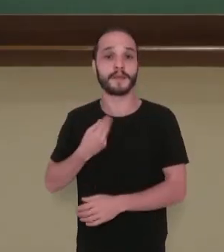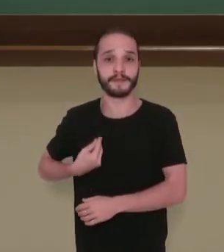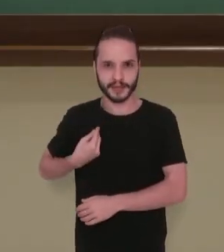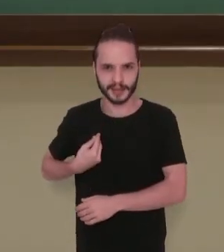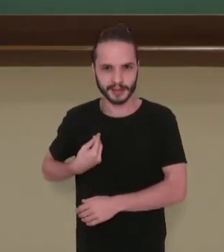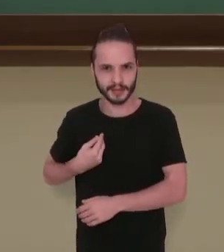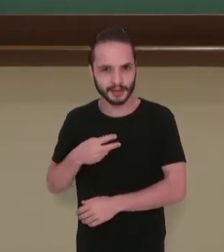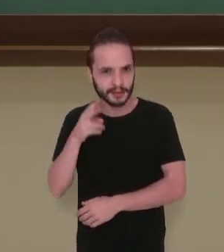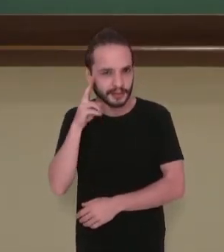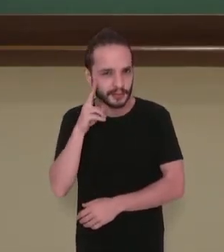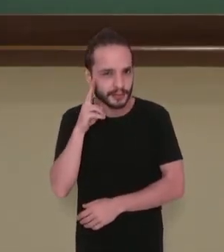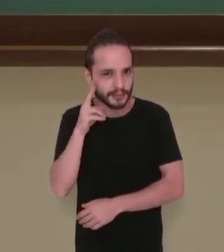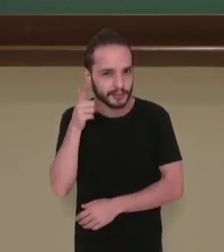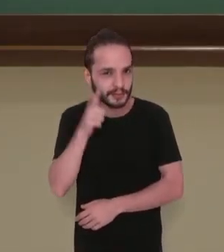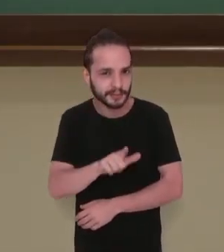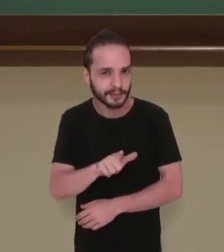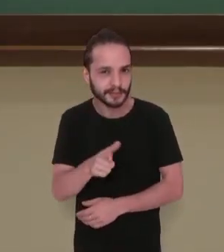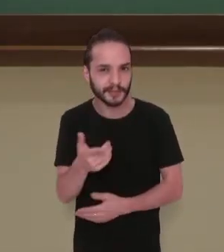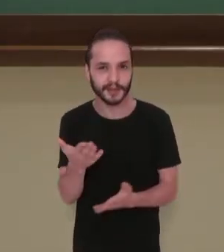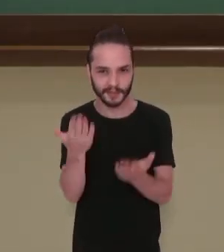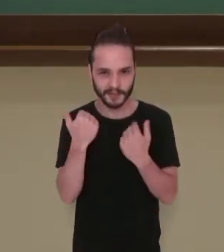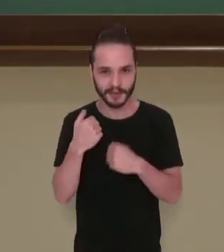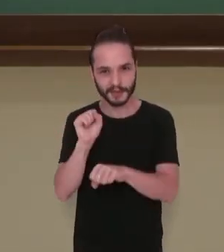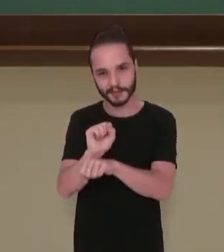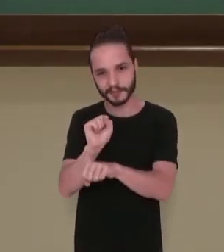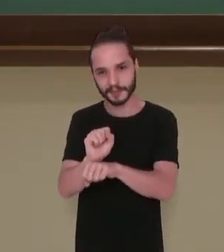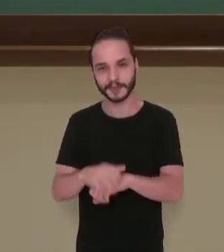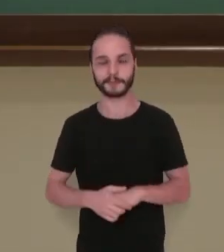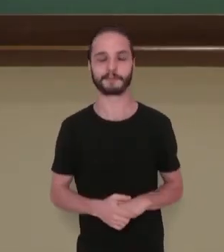consegue inferir? Faz aí, que eu te aguardo aqui.